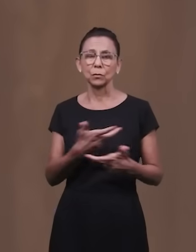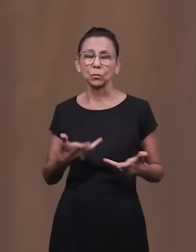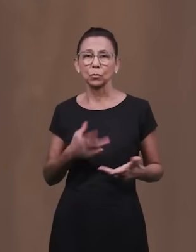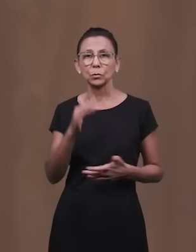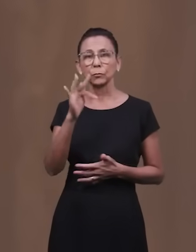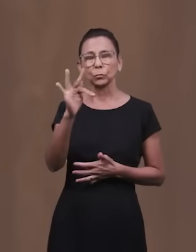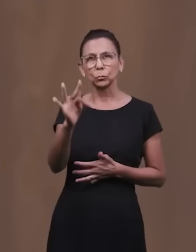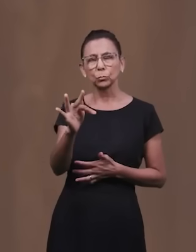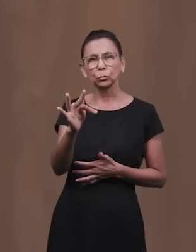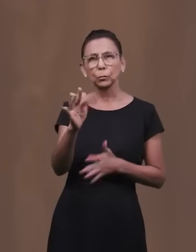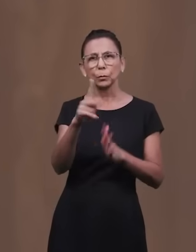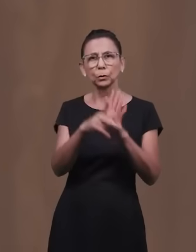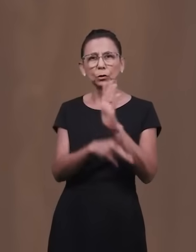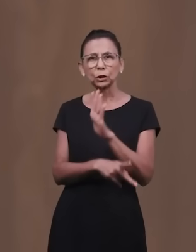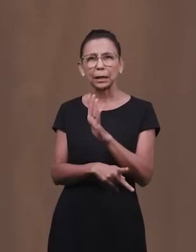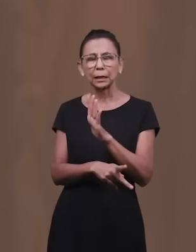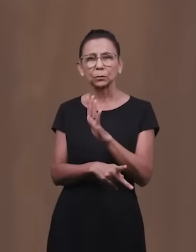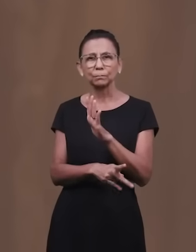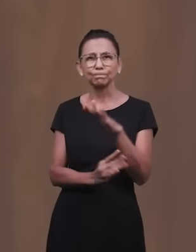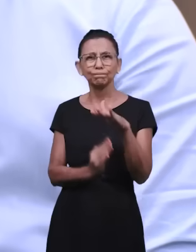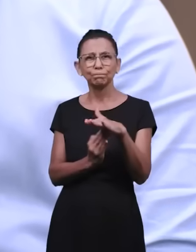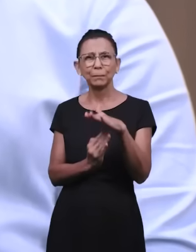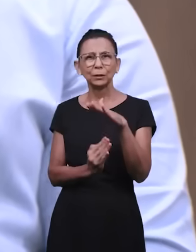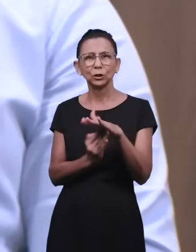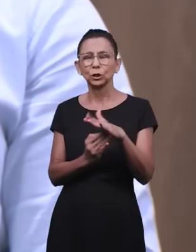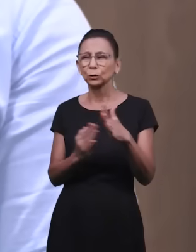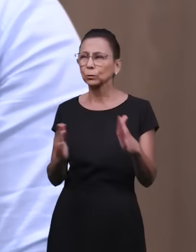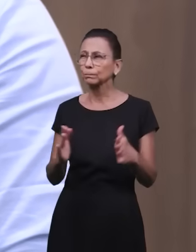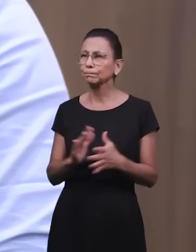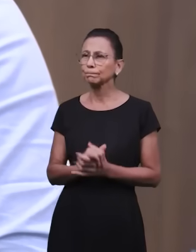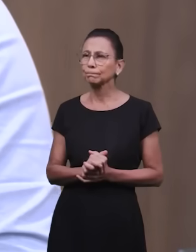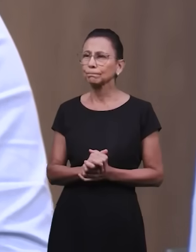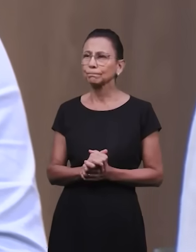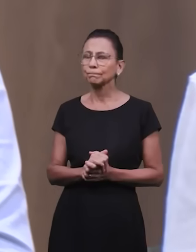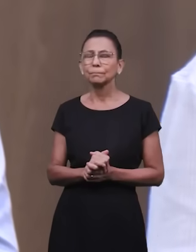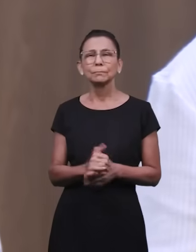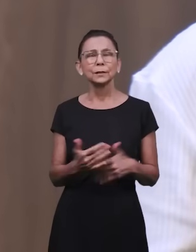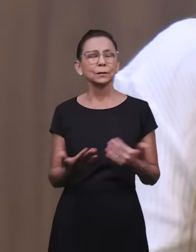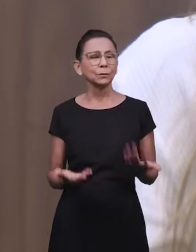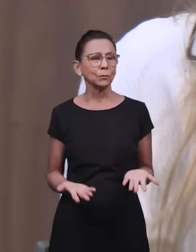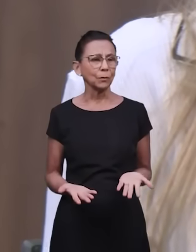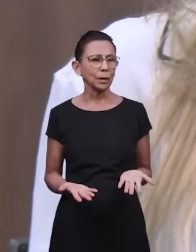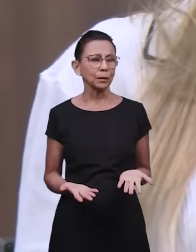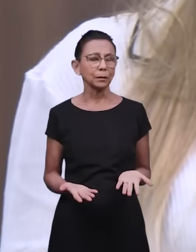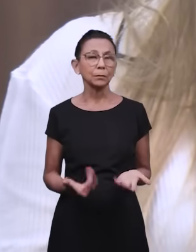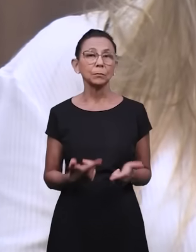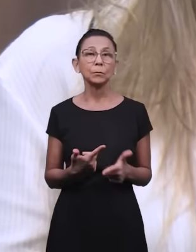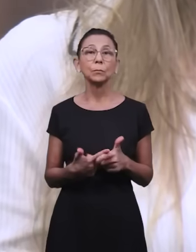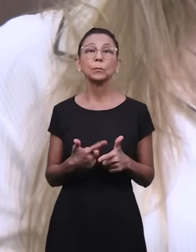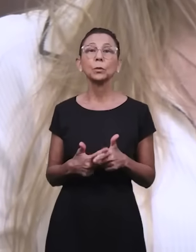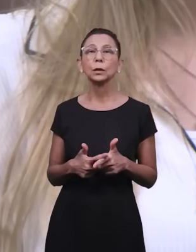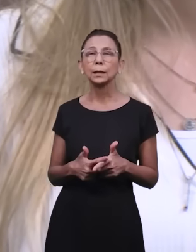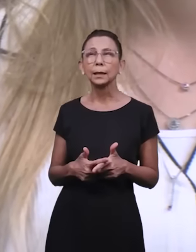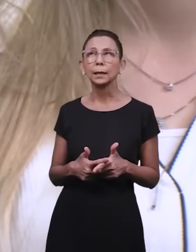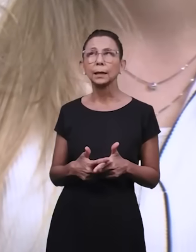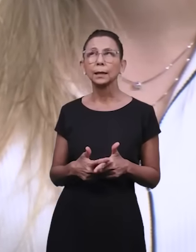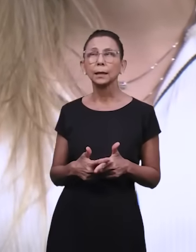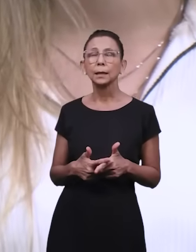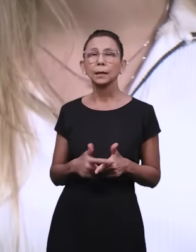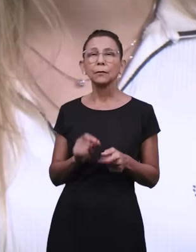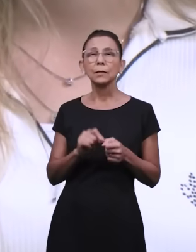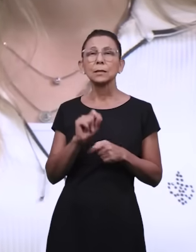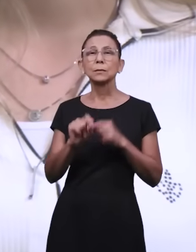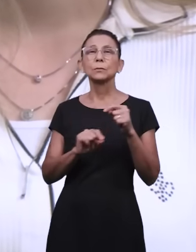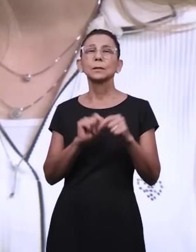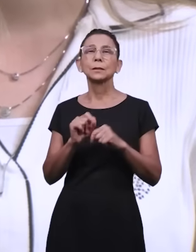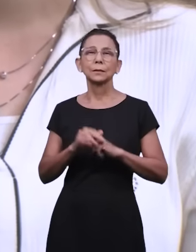fazer aquilo que você quer? Será que essa tolerância que é preciso desenvolver está presente ou ela